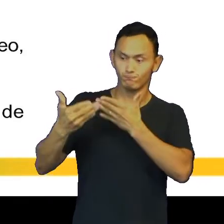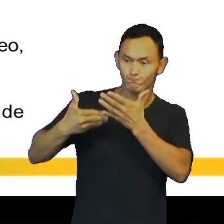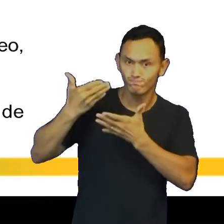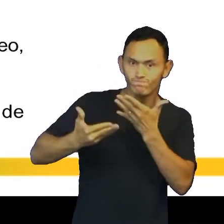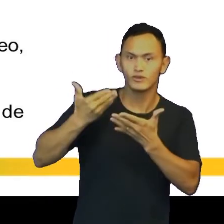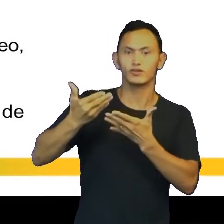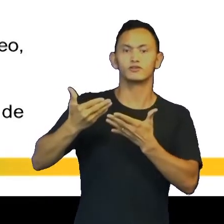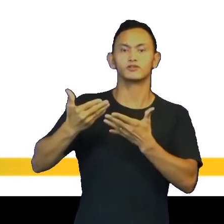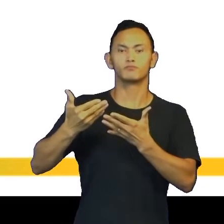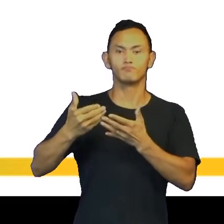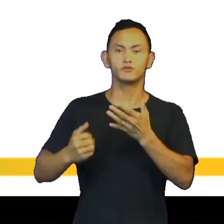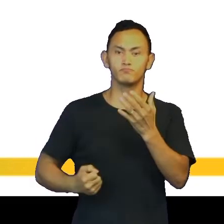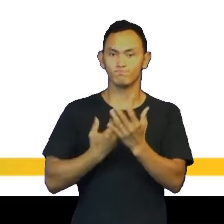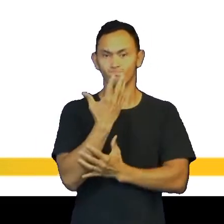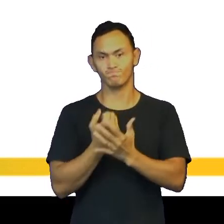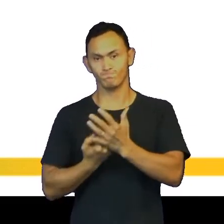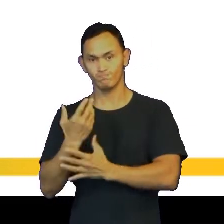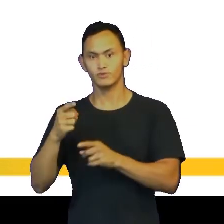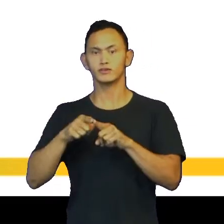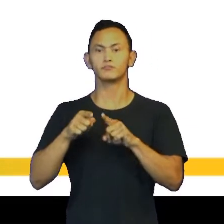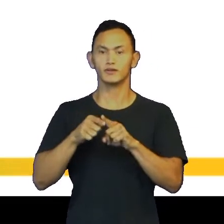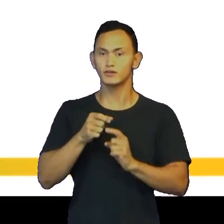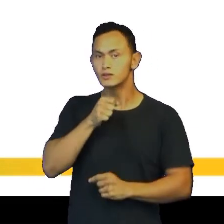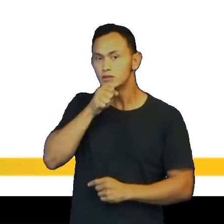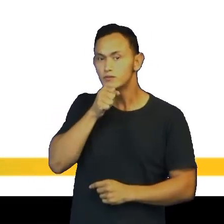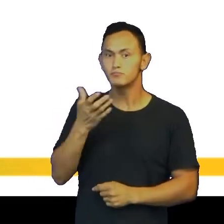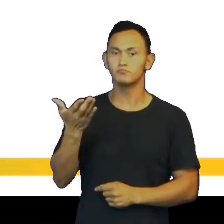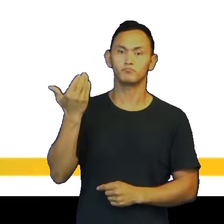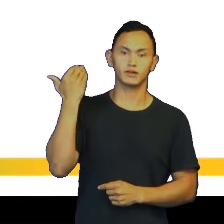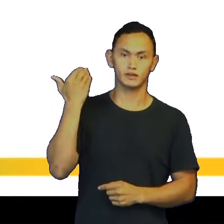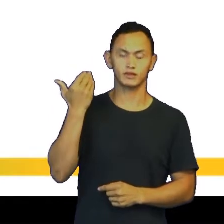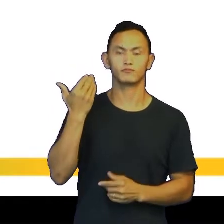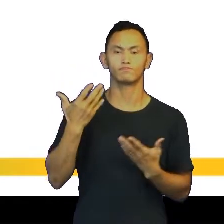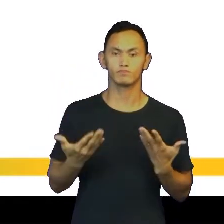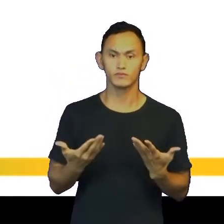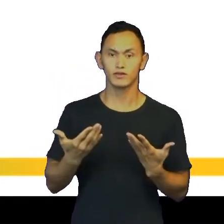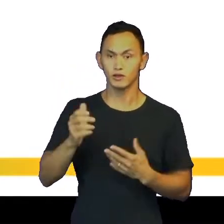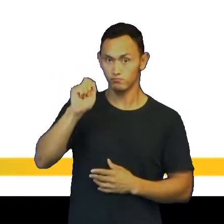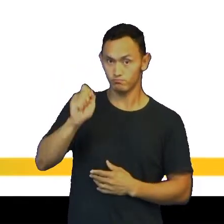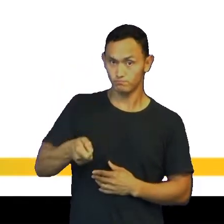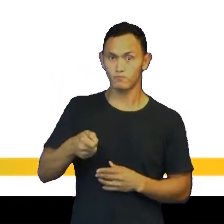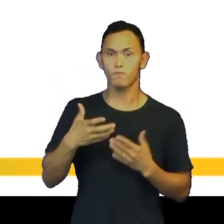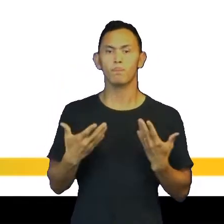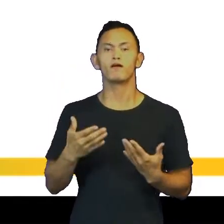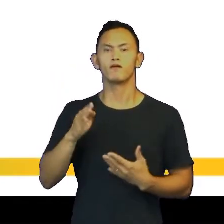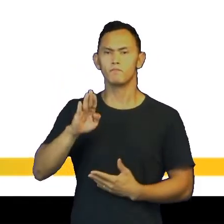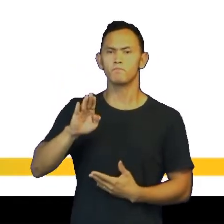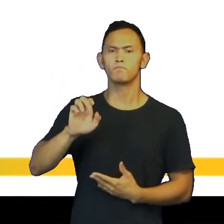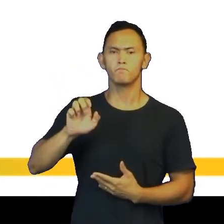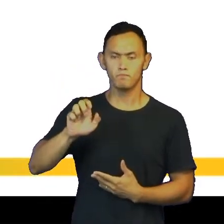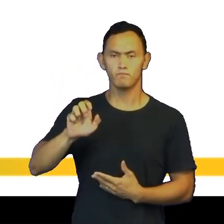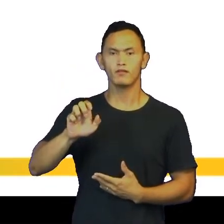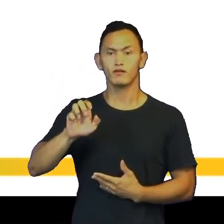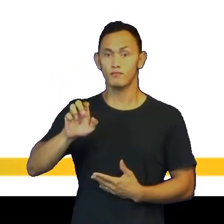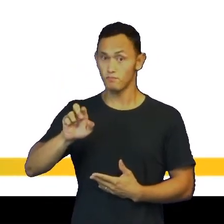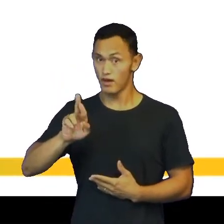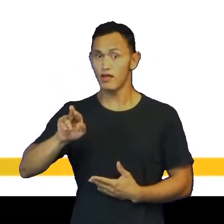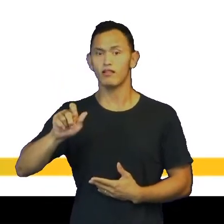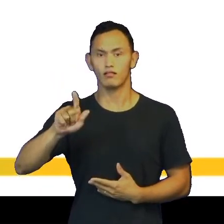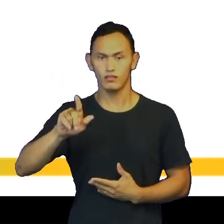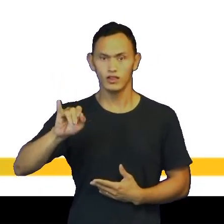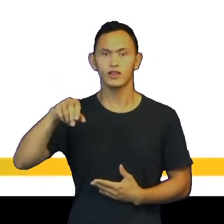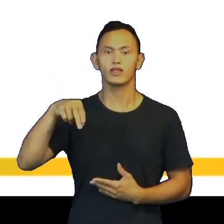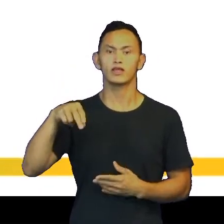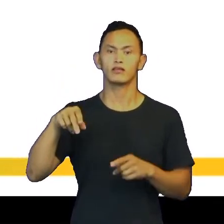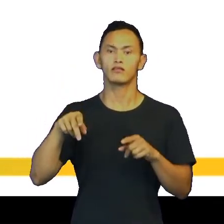com que a gente tem lá no antigo regime a conferência de Berlim né de 1884 1885